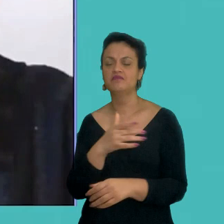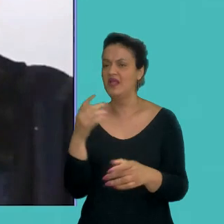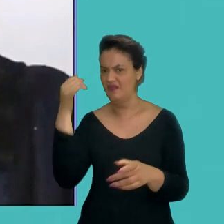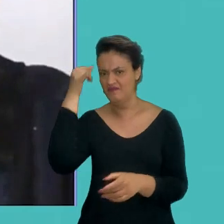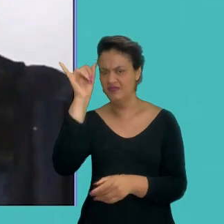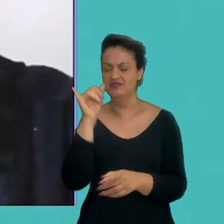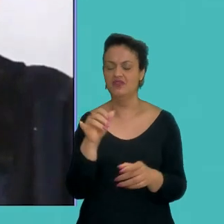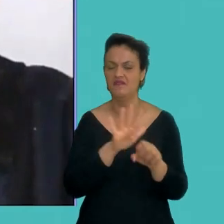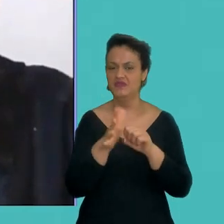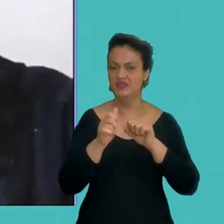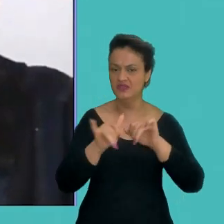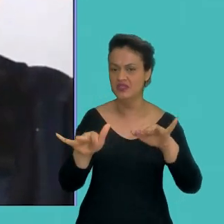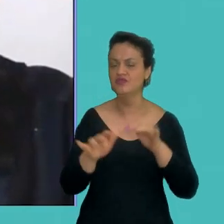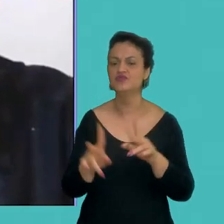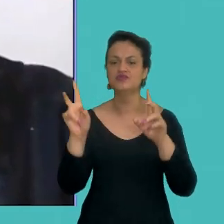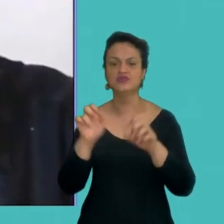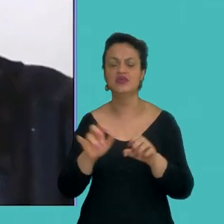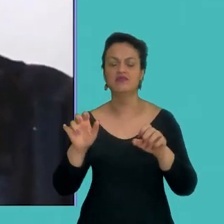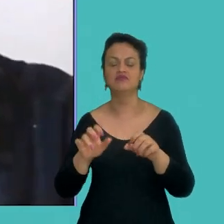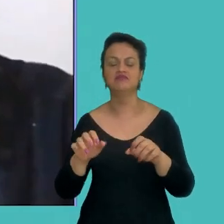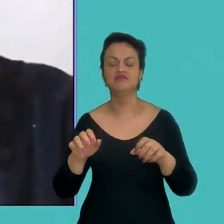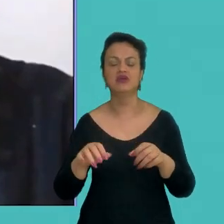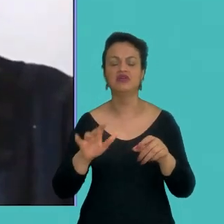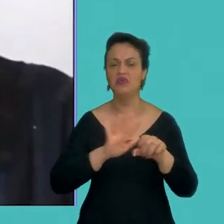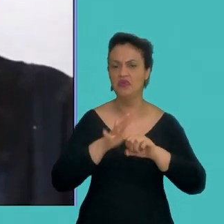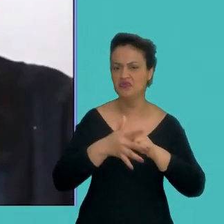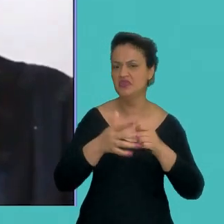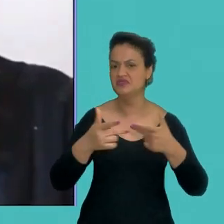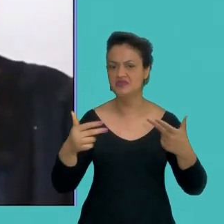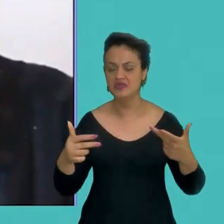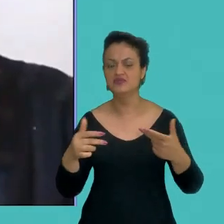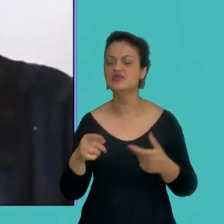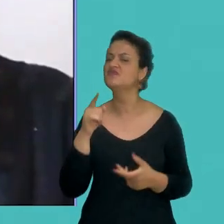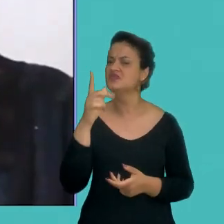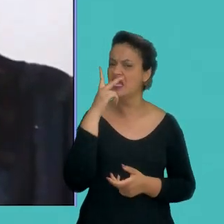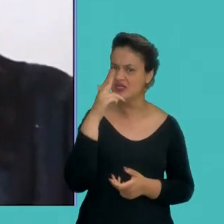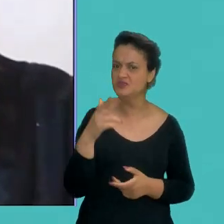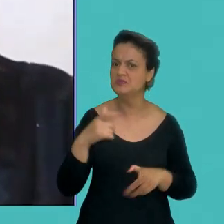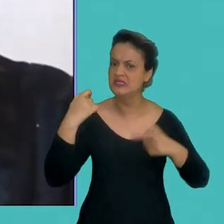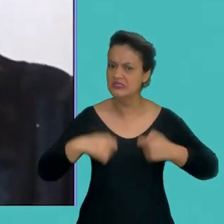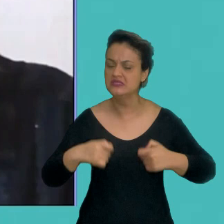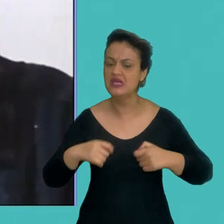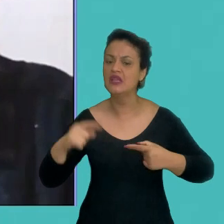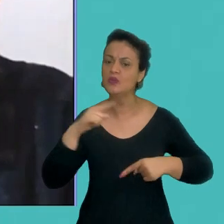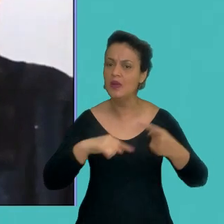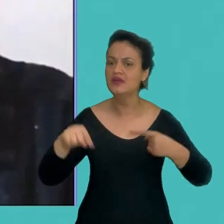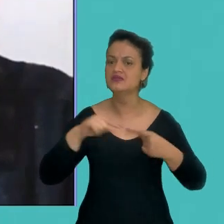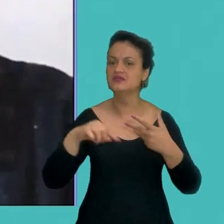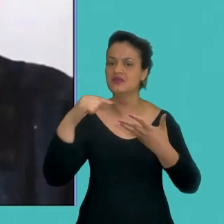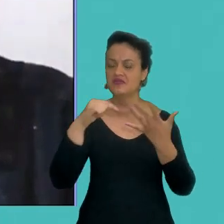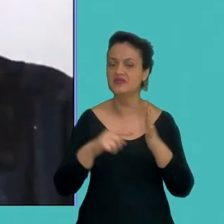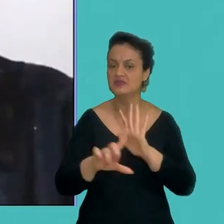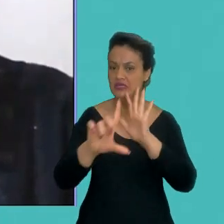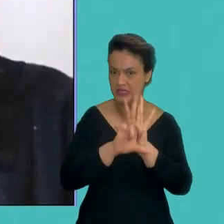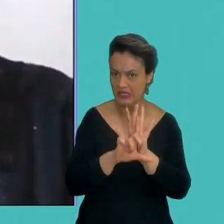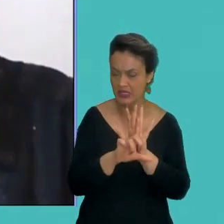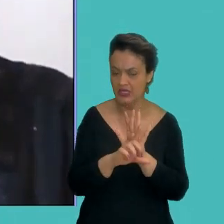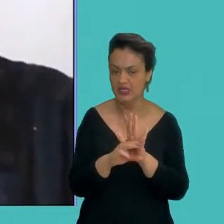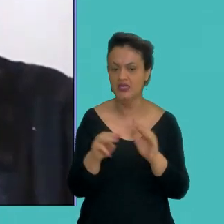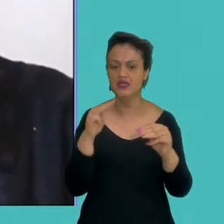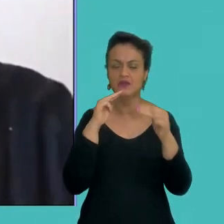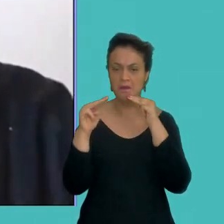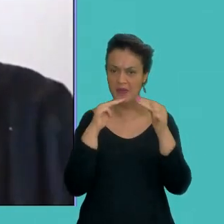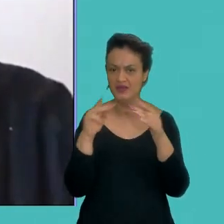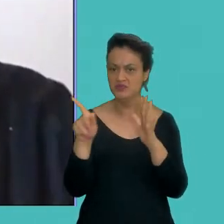diária contra a disseminação de fake news sobre a pandemia e da Covid e das vacinas. Você considera necessário atualizar a legislação